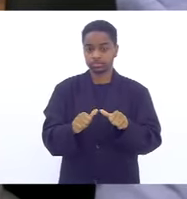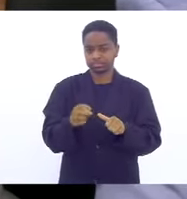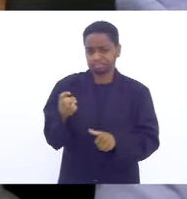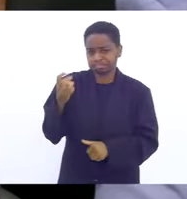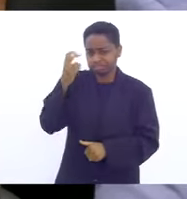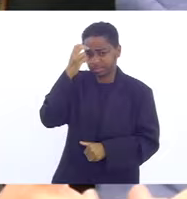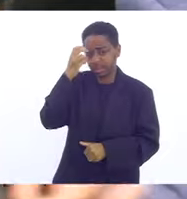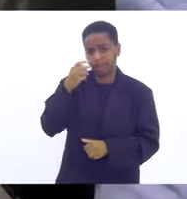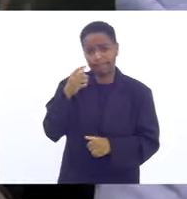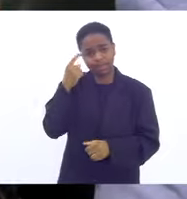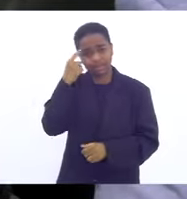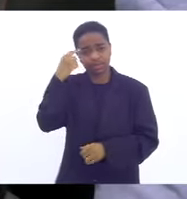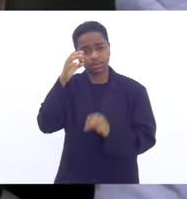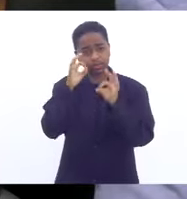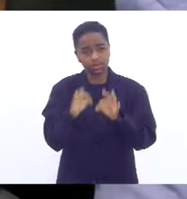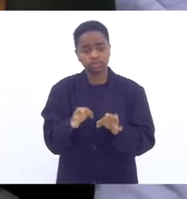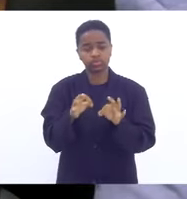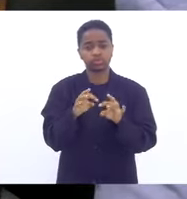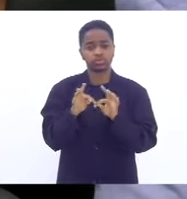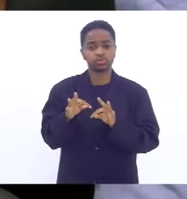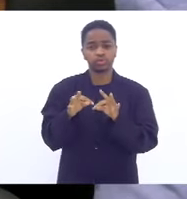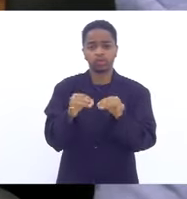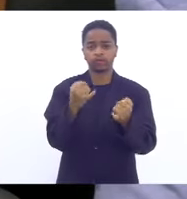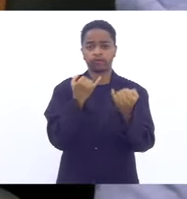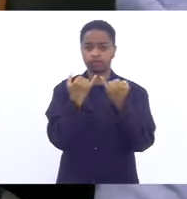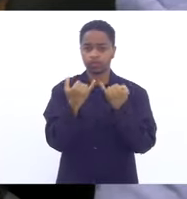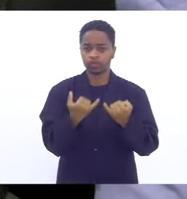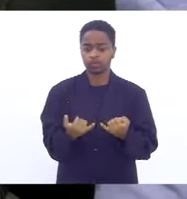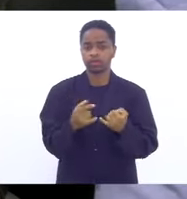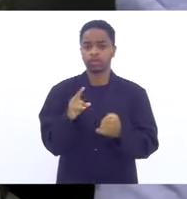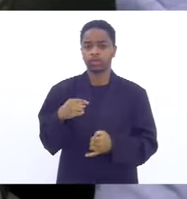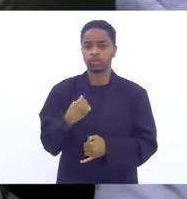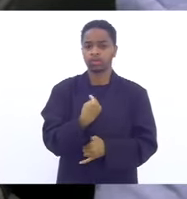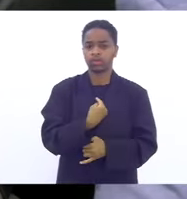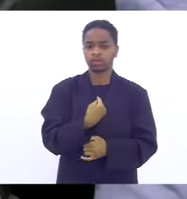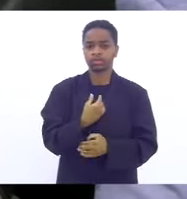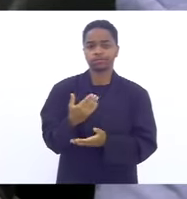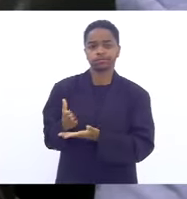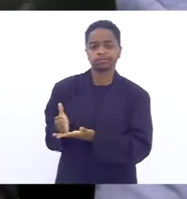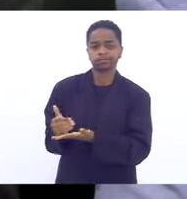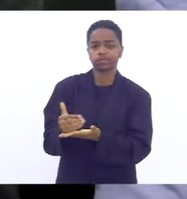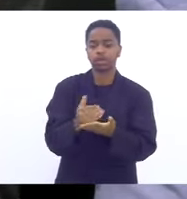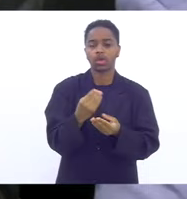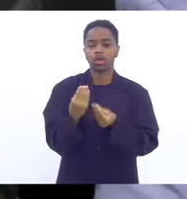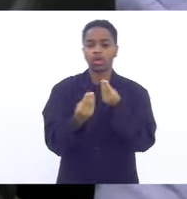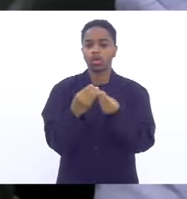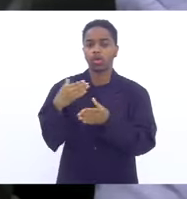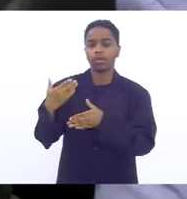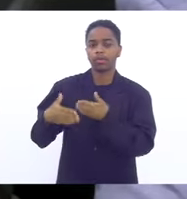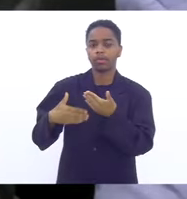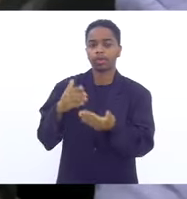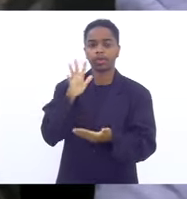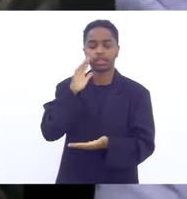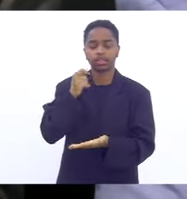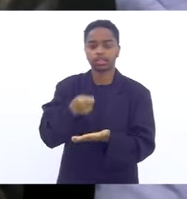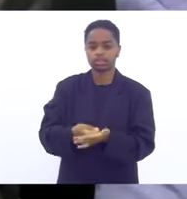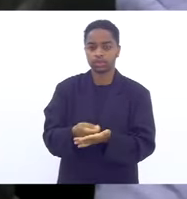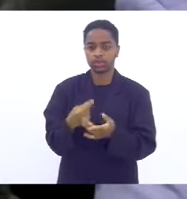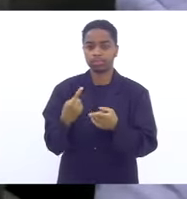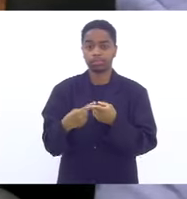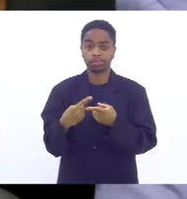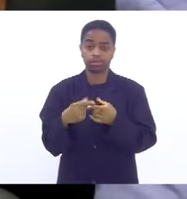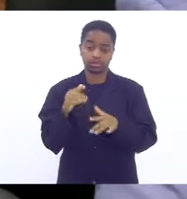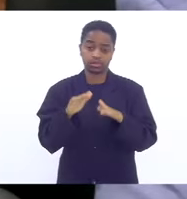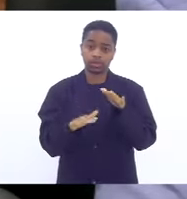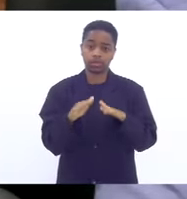racional, com todos os informes que nós temos, com todos os informes que nós estamos coletando, o processo de decisão que